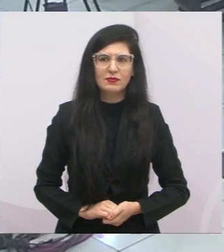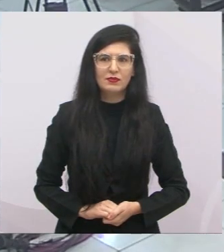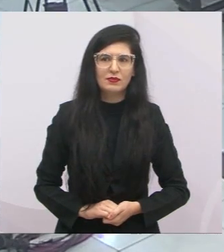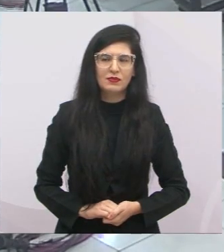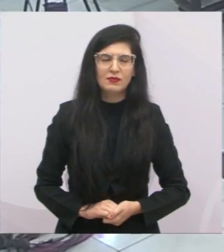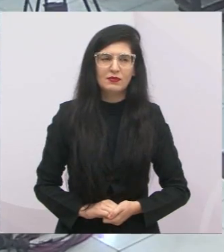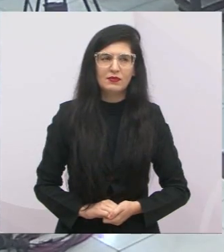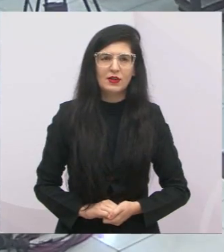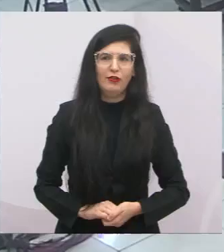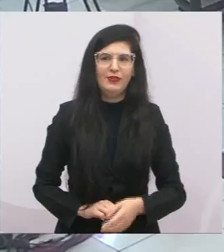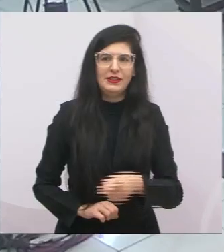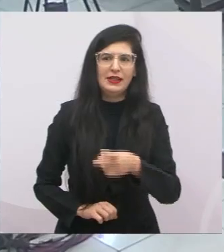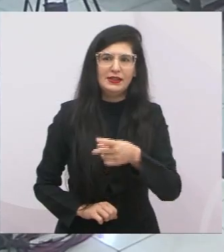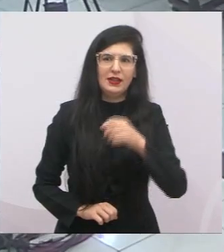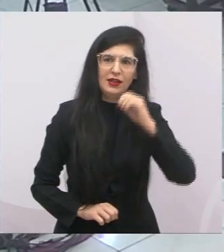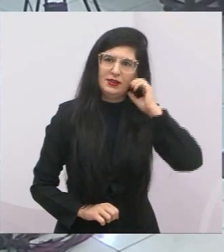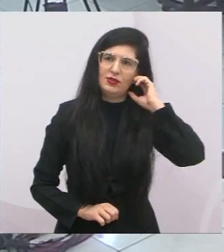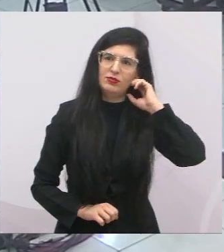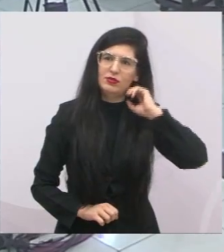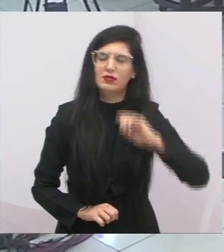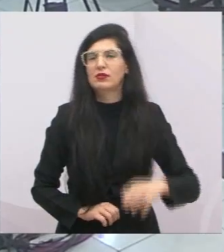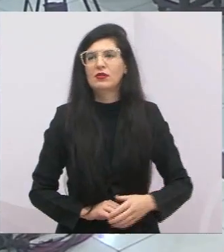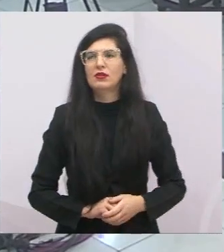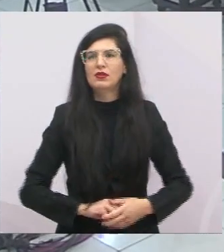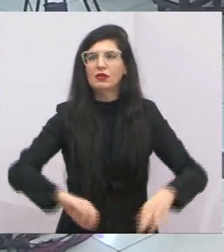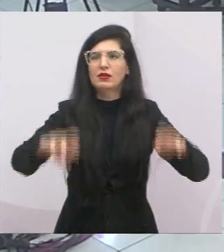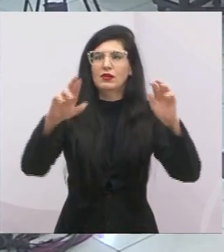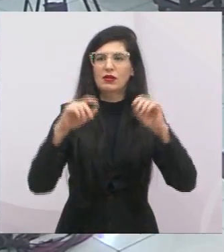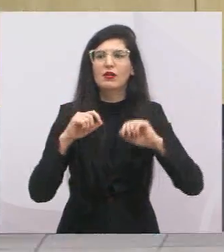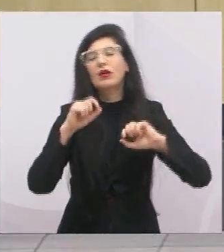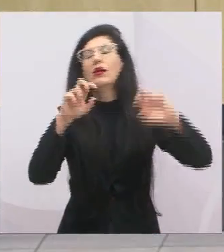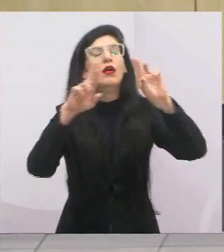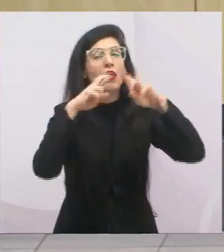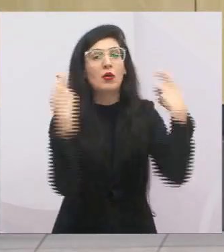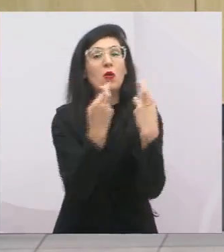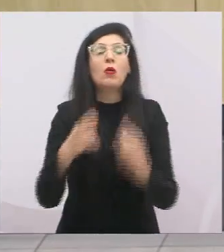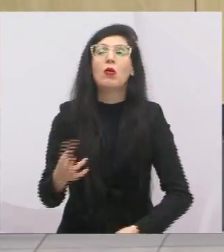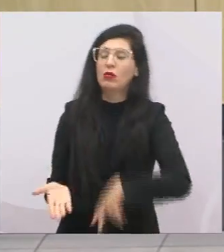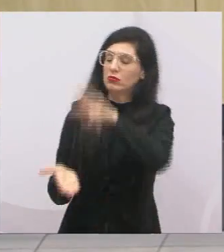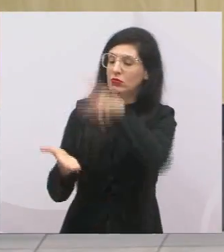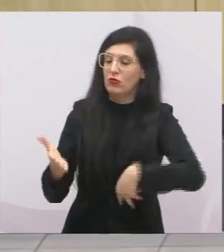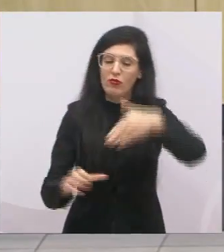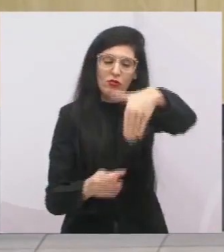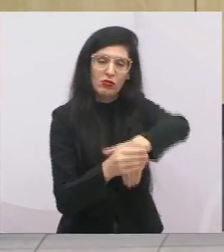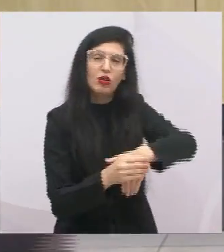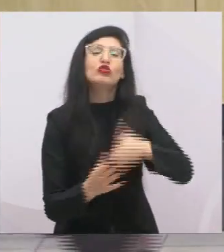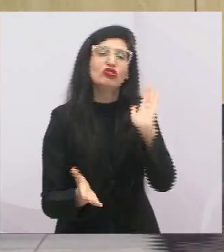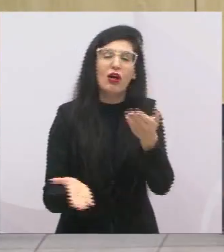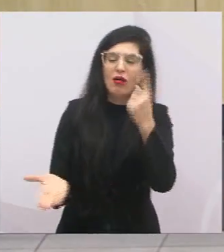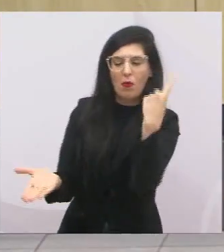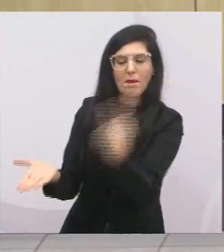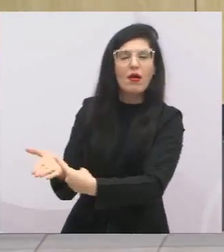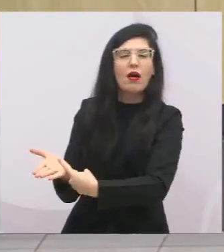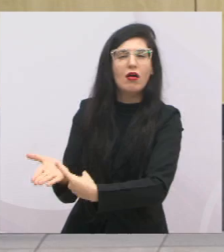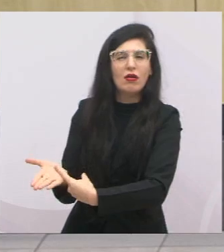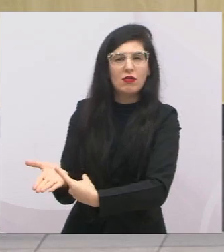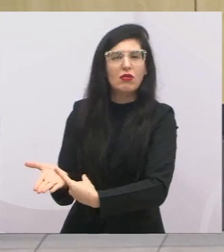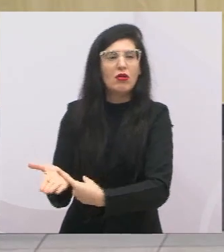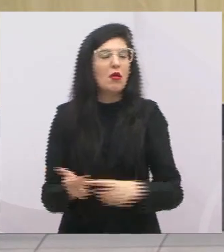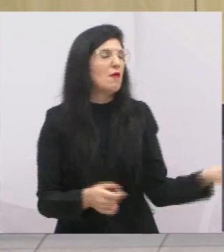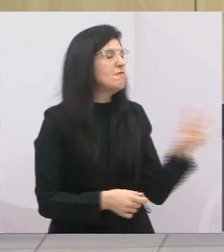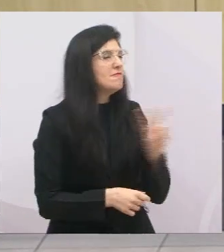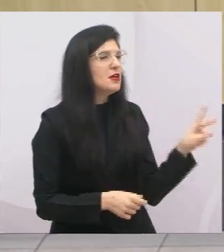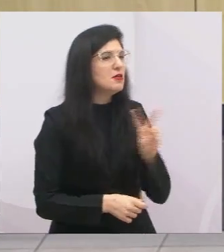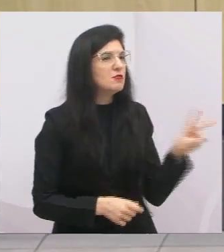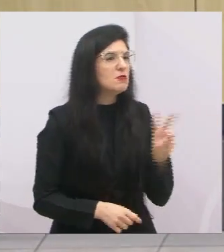Passaremos agora à fase da sessão ordinária, em que serão lidos e votados conforme disciplinado os expedientes dos